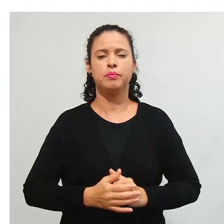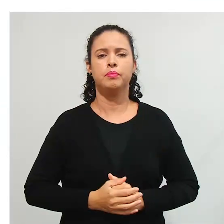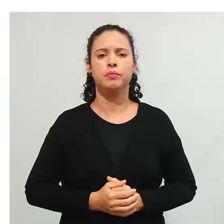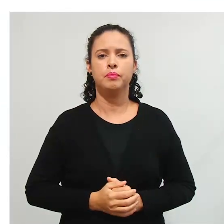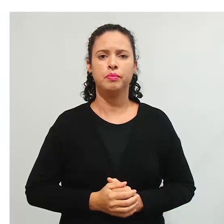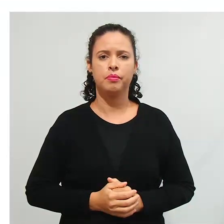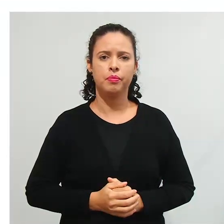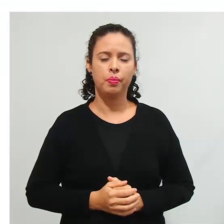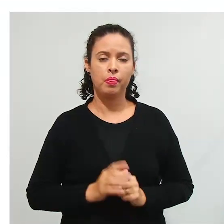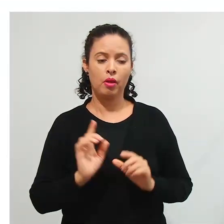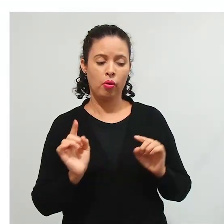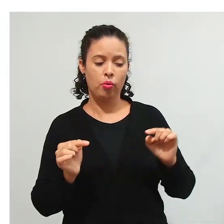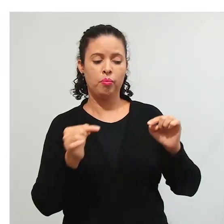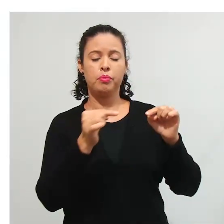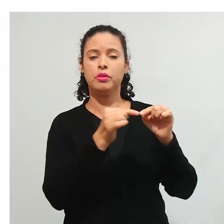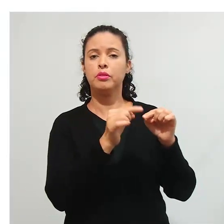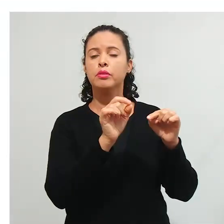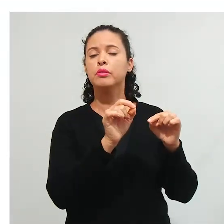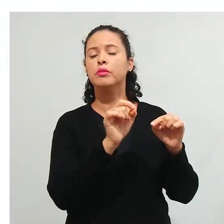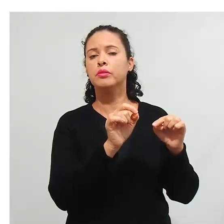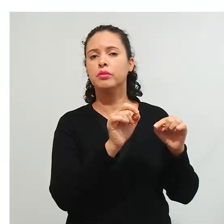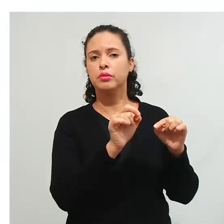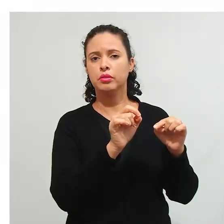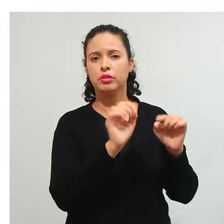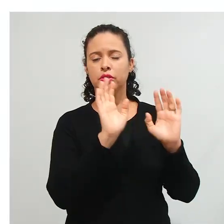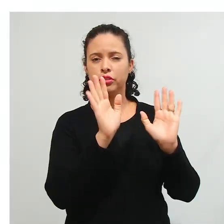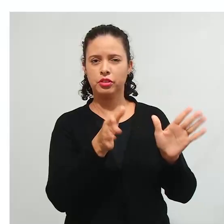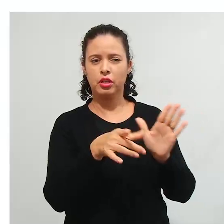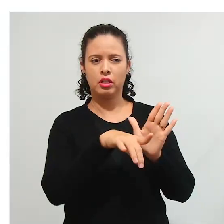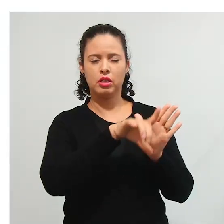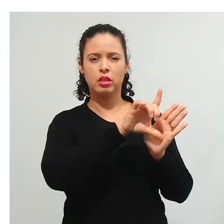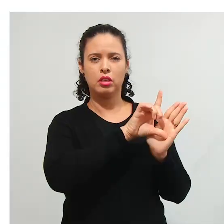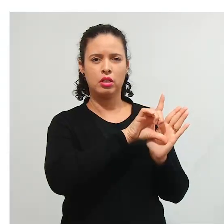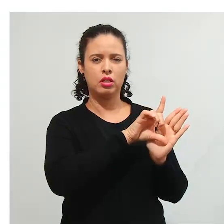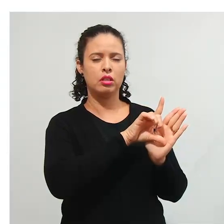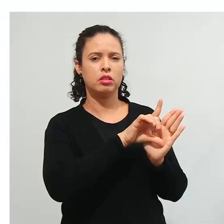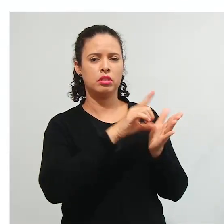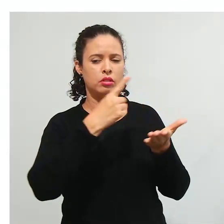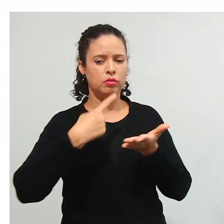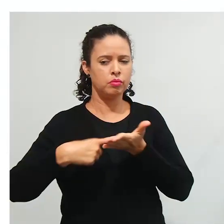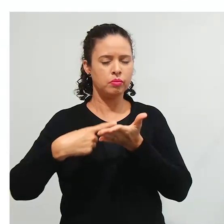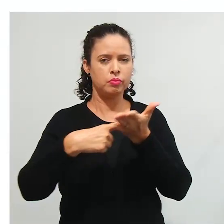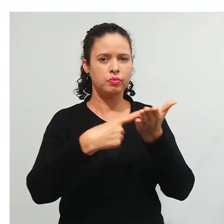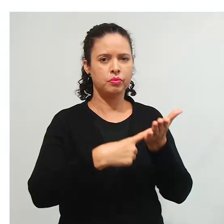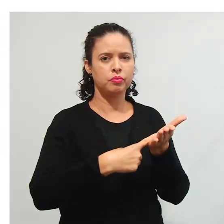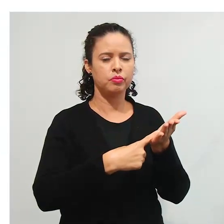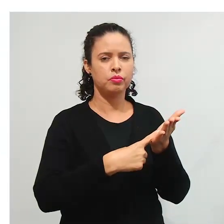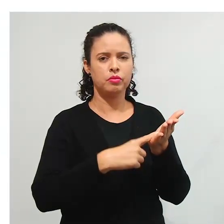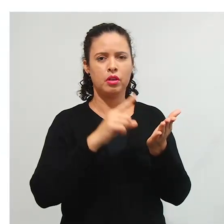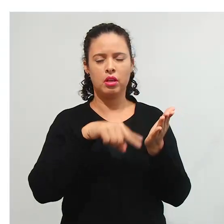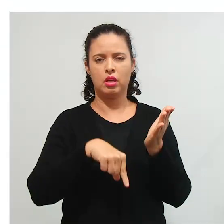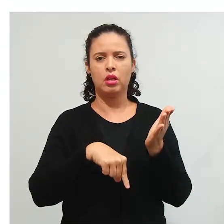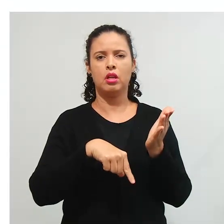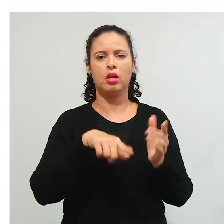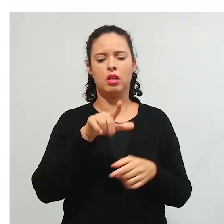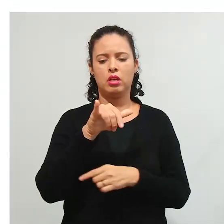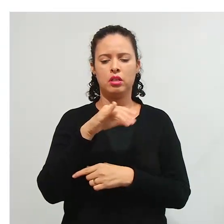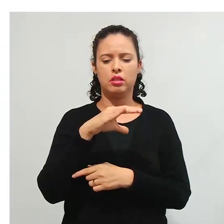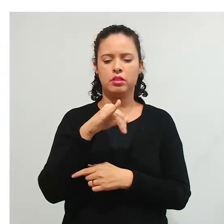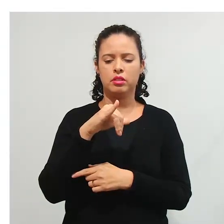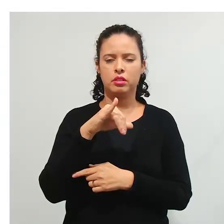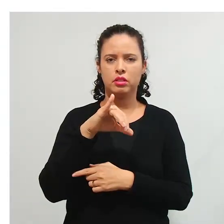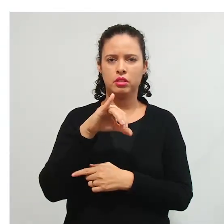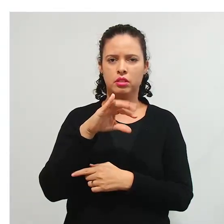satisfatória, conforme condições previamente acertadas onde? Na